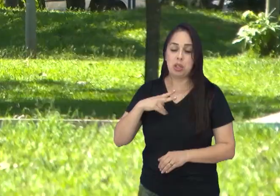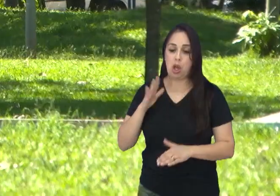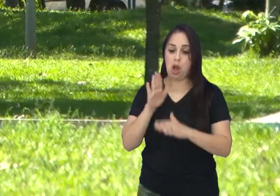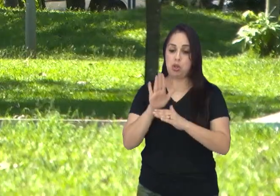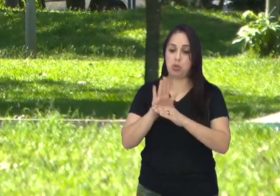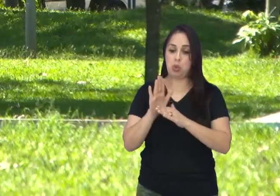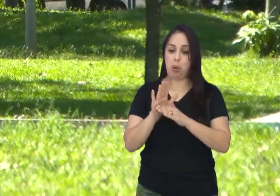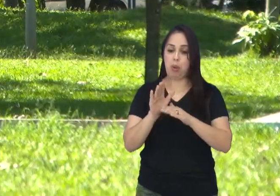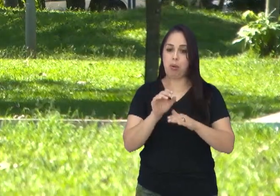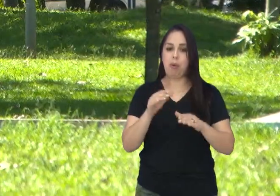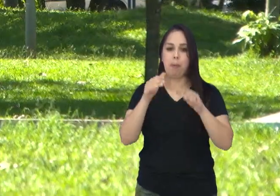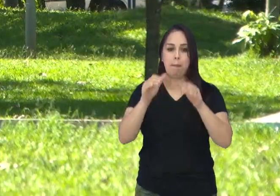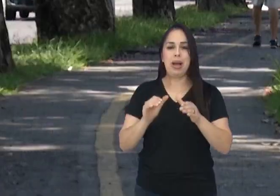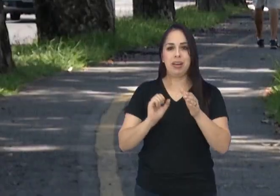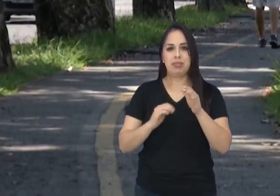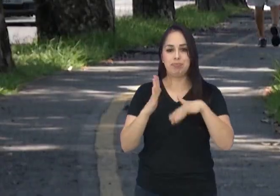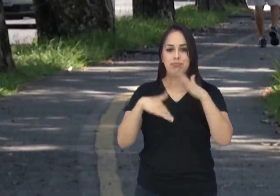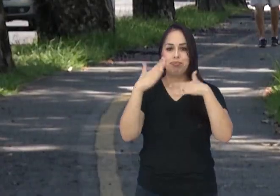crescer.